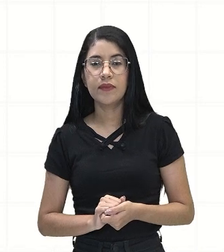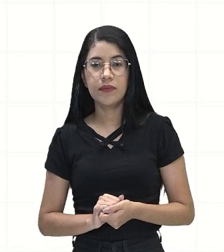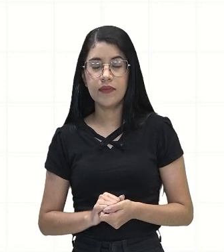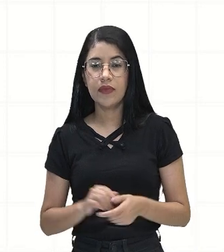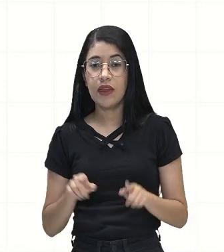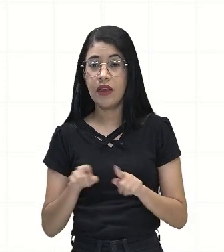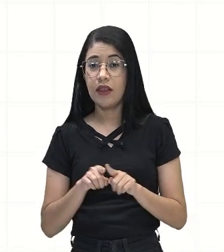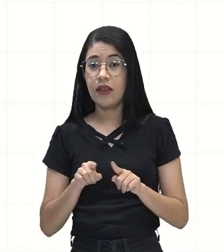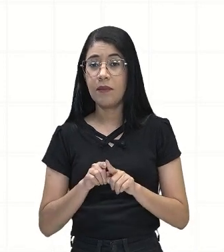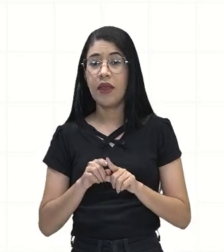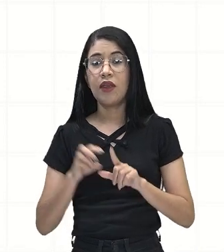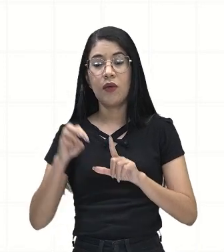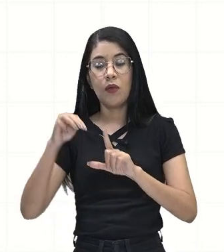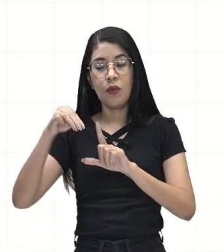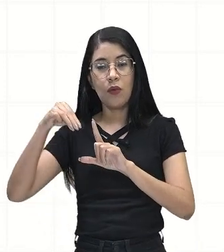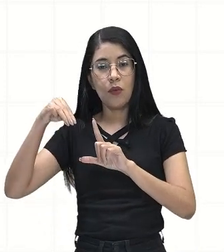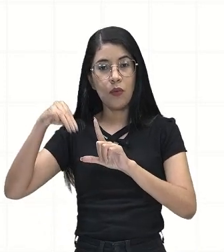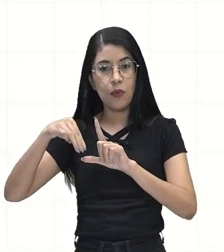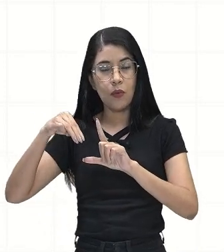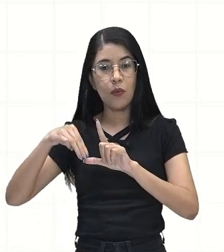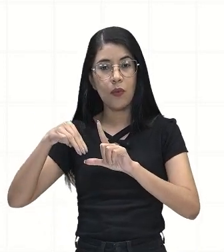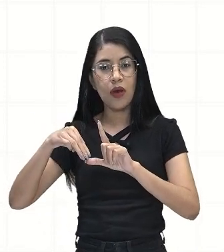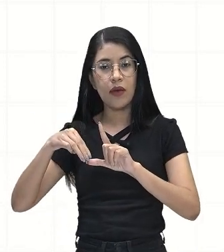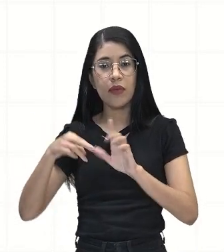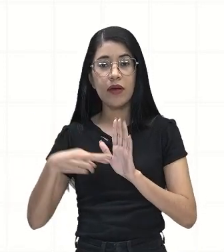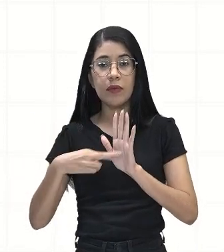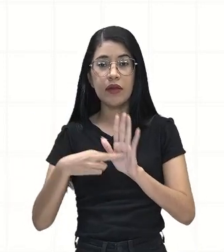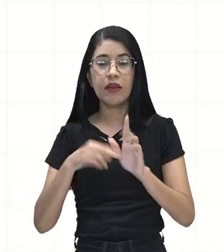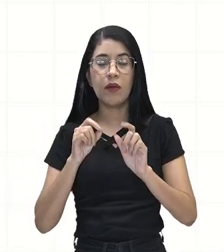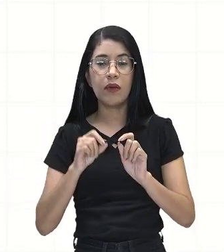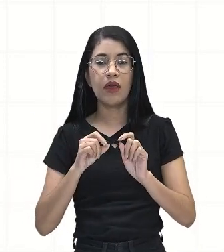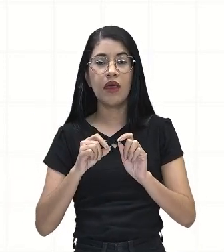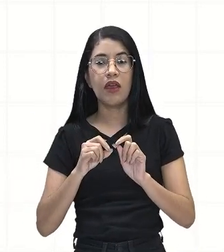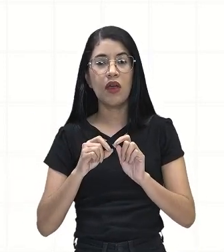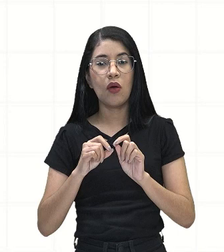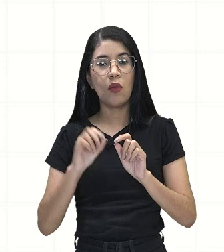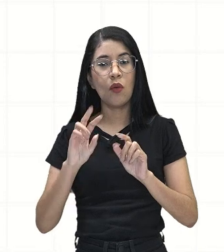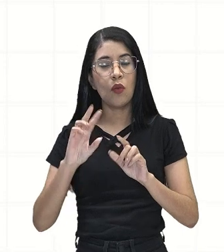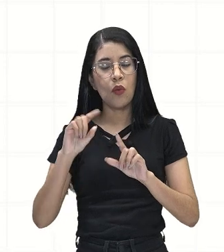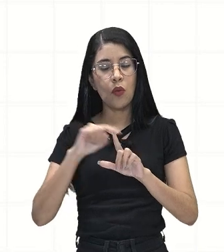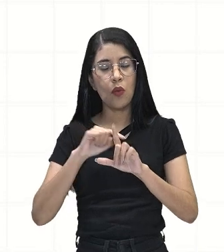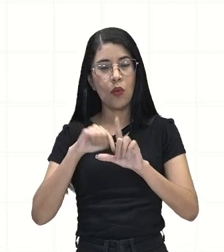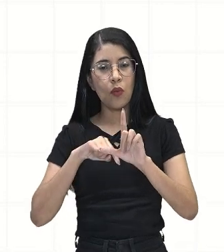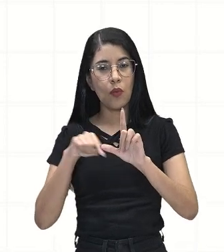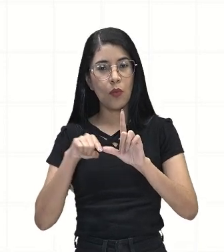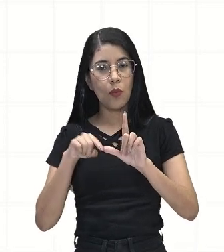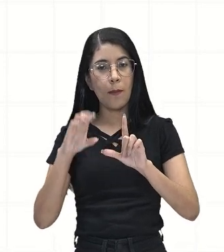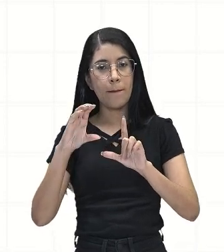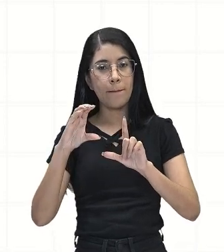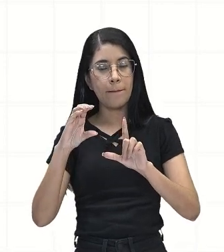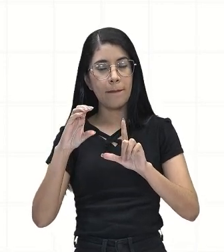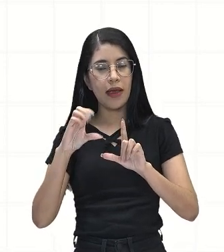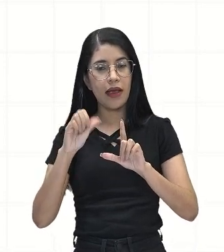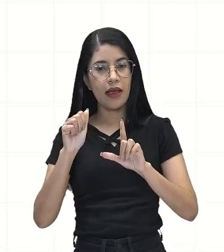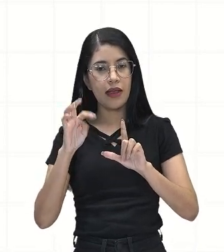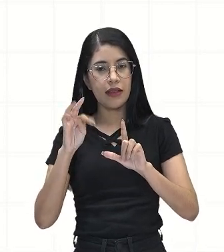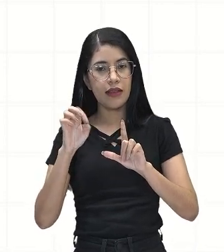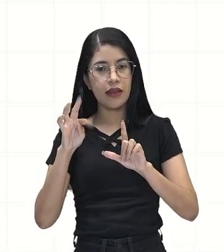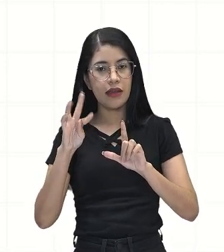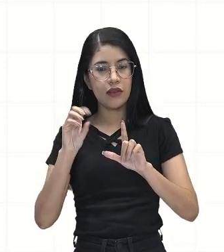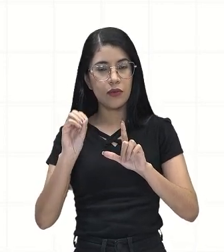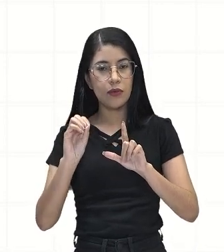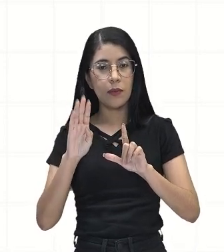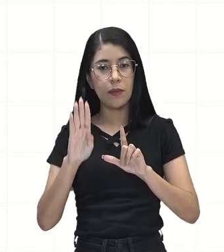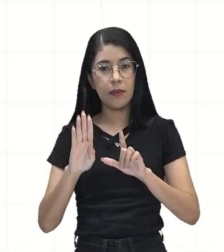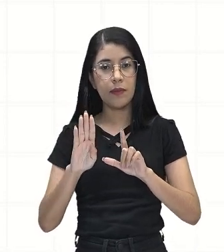forma, o M vai ser a projeção do cateto B nessa hipotenusa aqui, tá bom? Na hipotenusa do